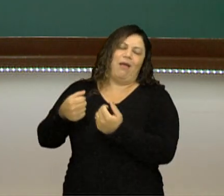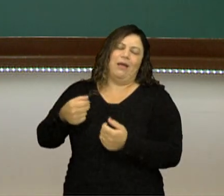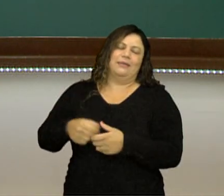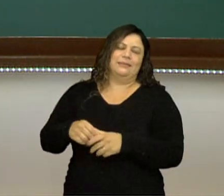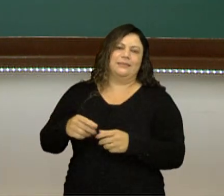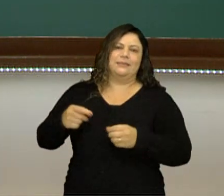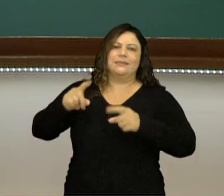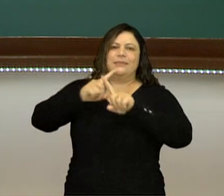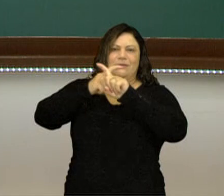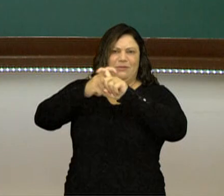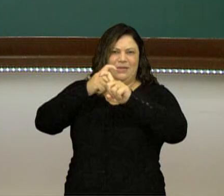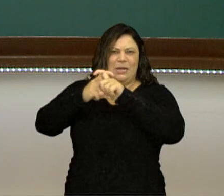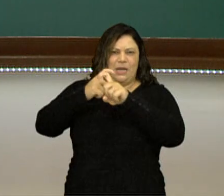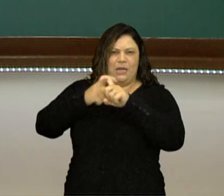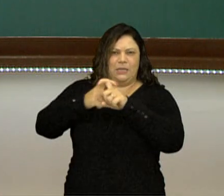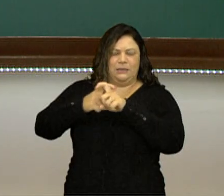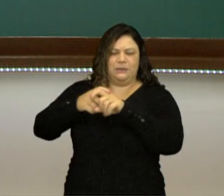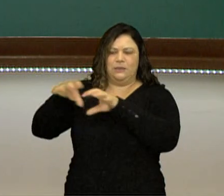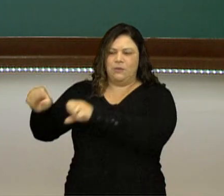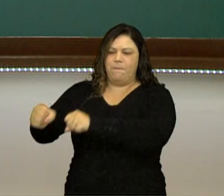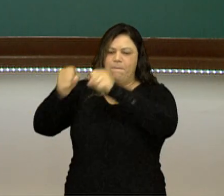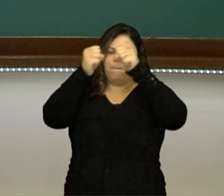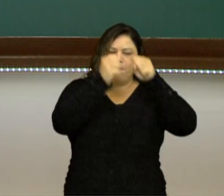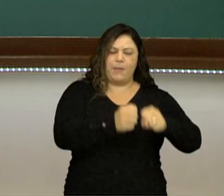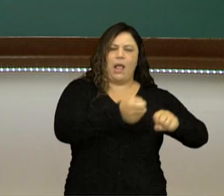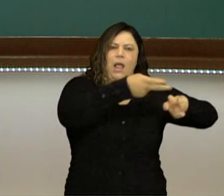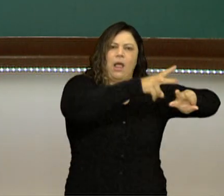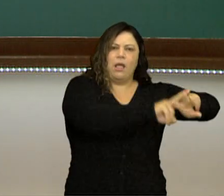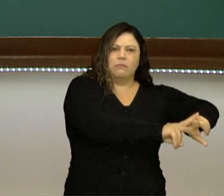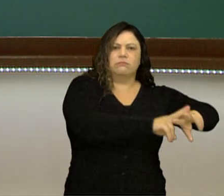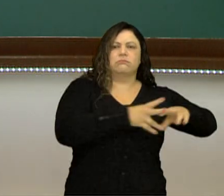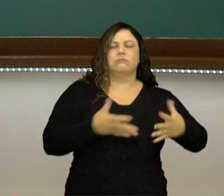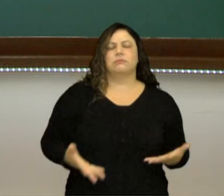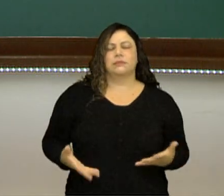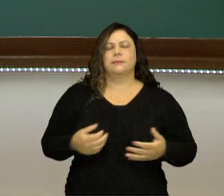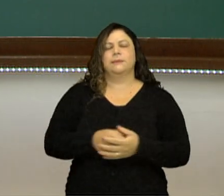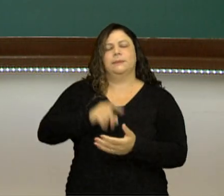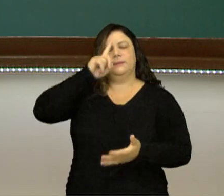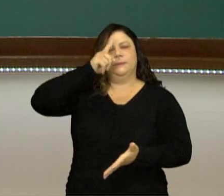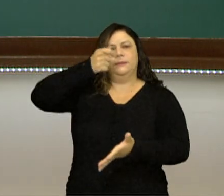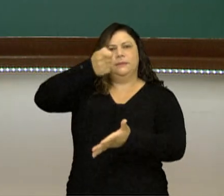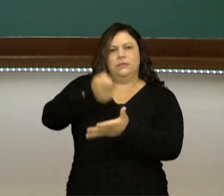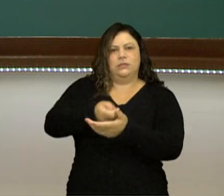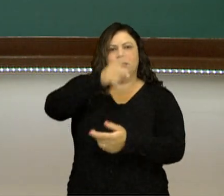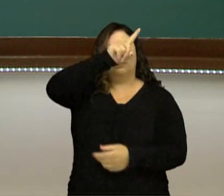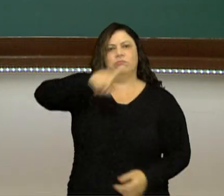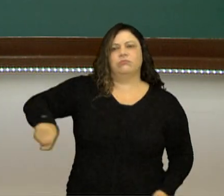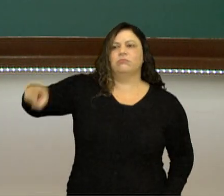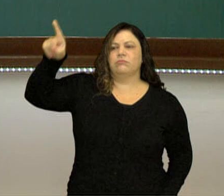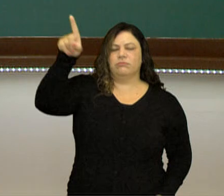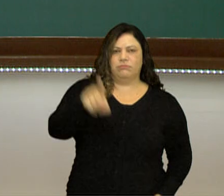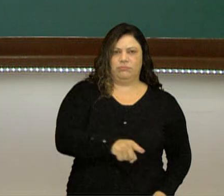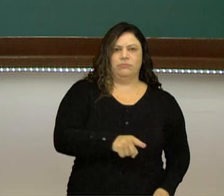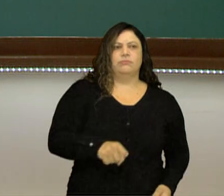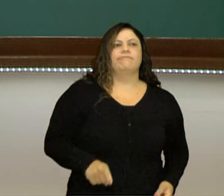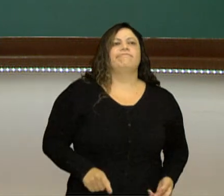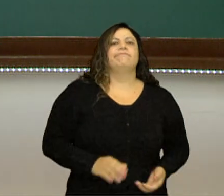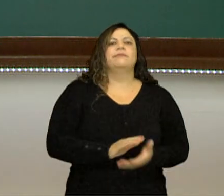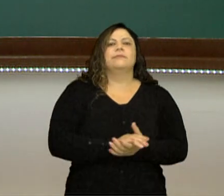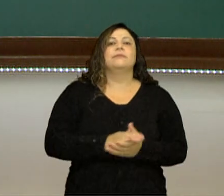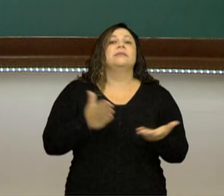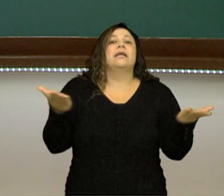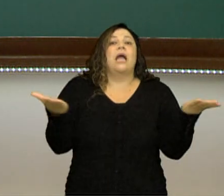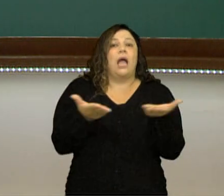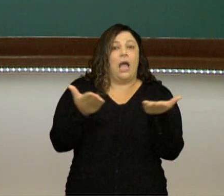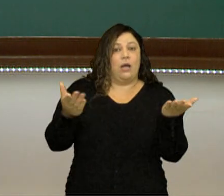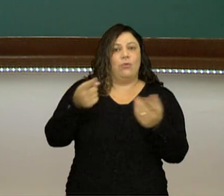a figura de Adolf Hitler. Então, aqui eles fecharam o cerco, ditadura e censura bem estabelecidas. E vamos, então,